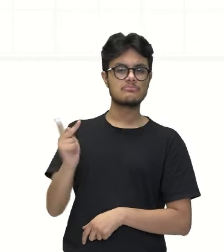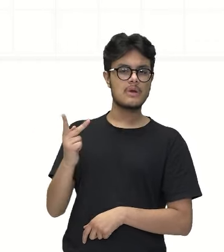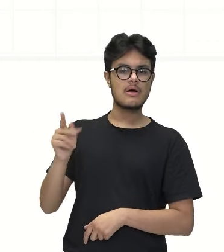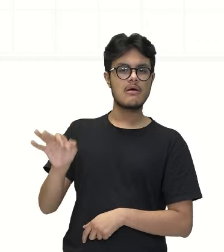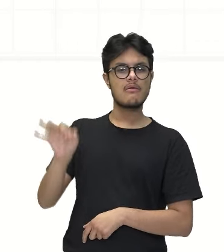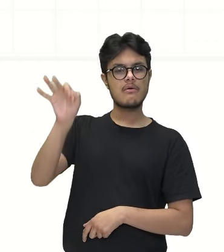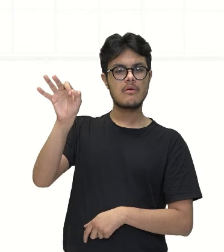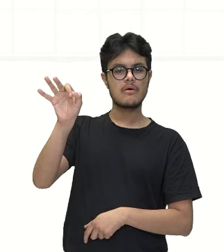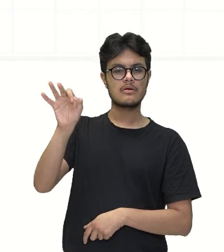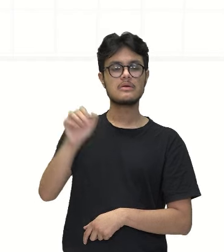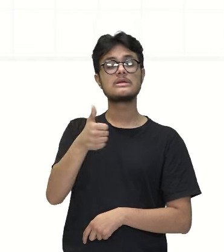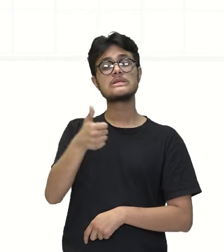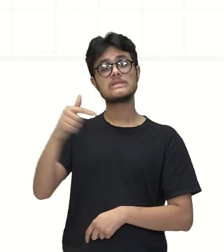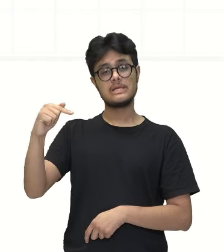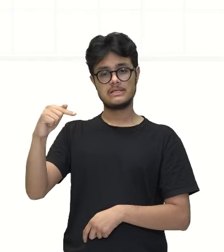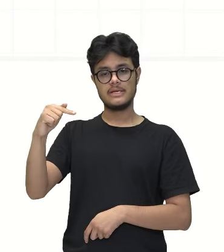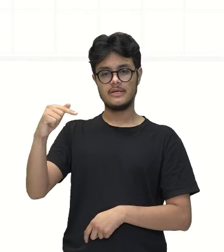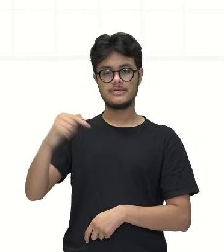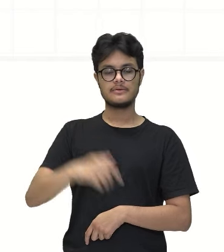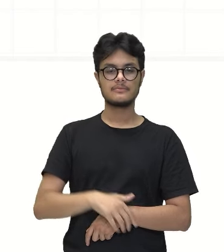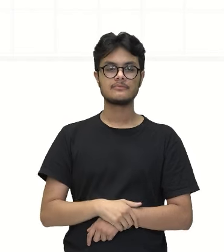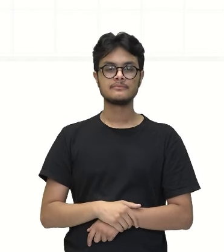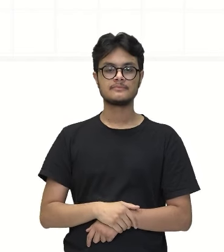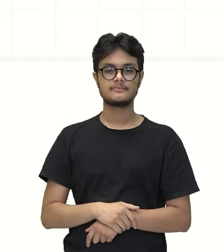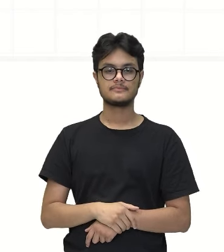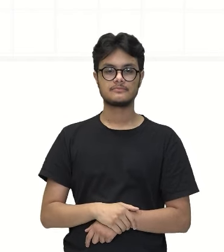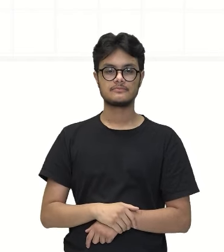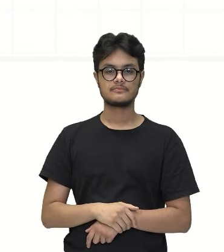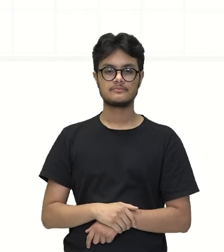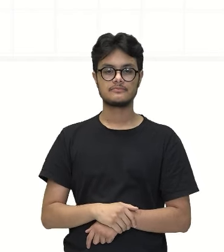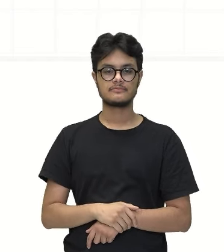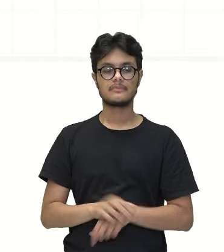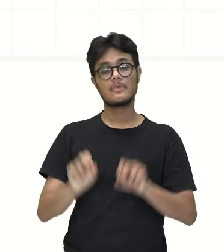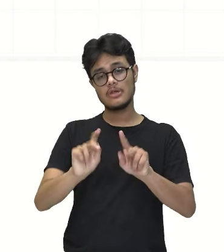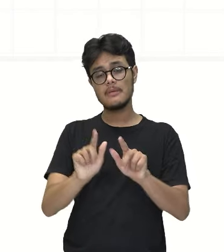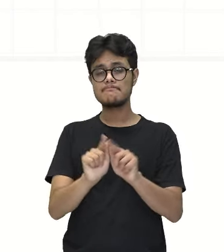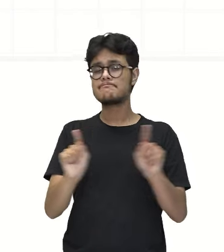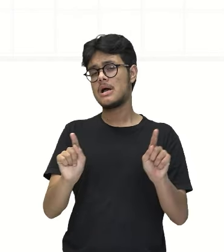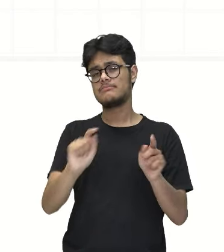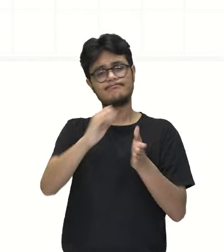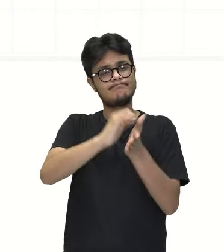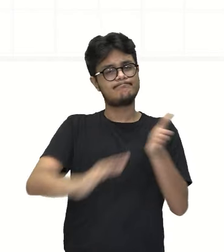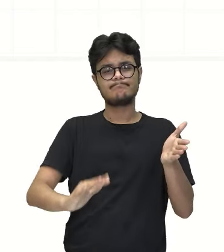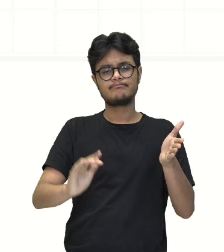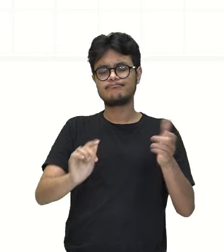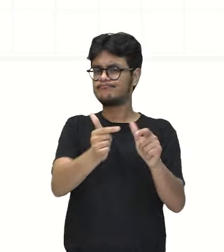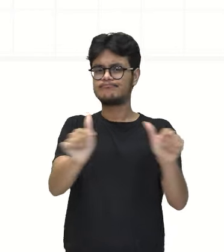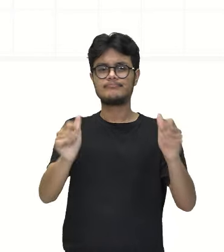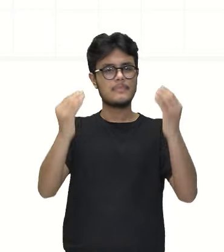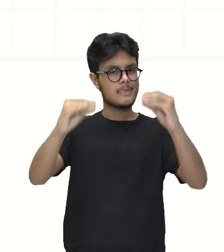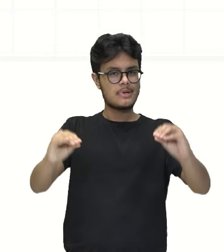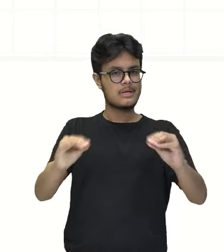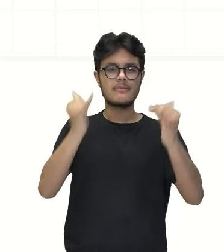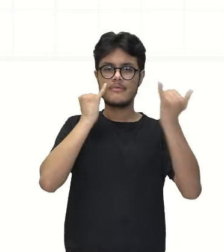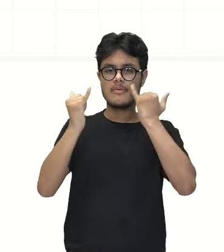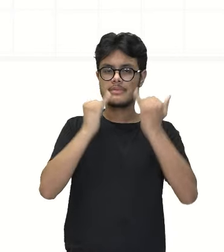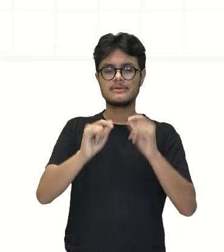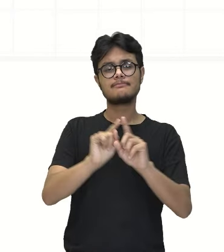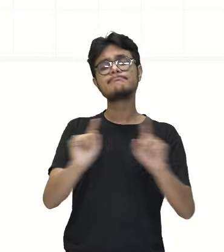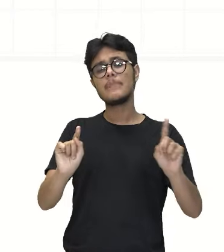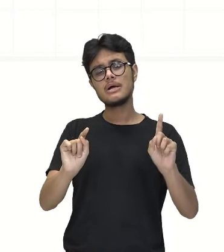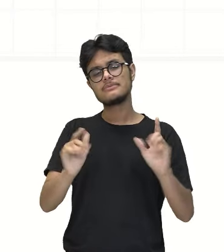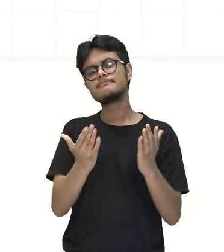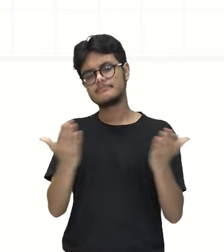que seria de 17. Eu não vou colocar a unidade de medida porque o problema não me deu a unidade de medida.